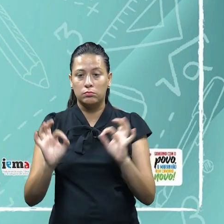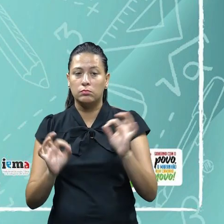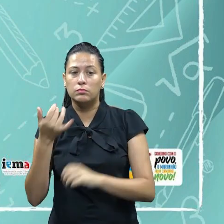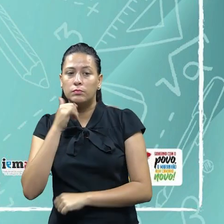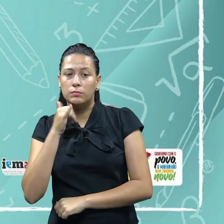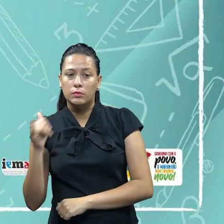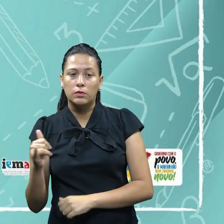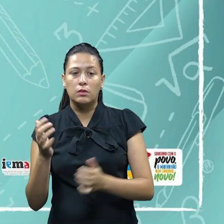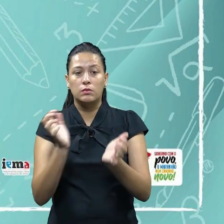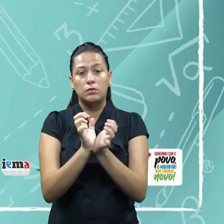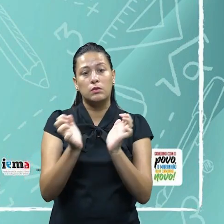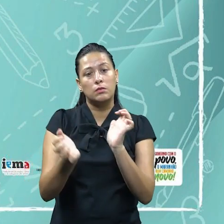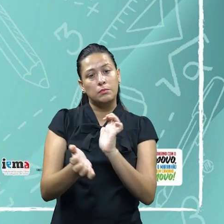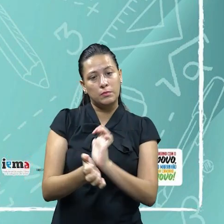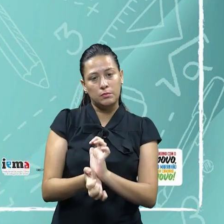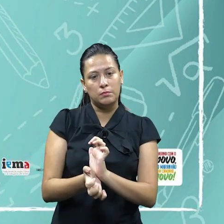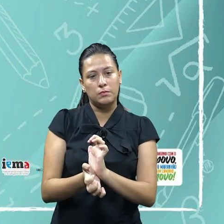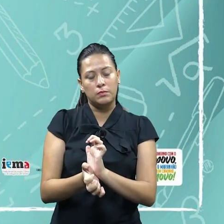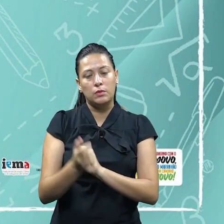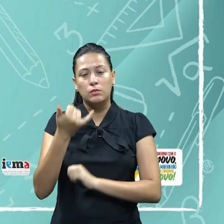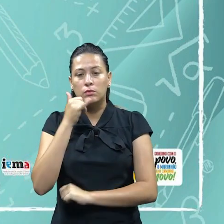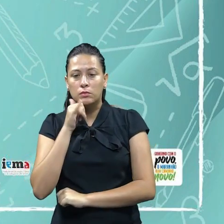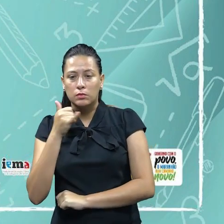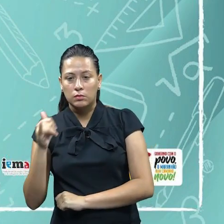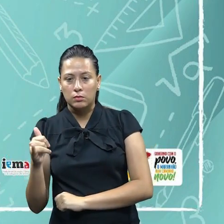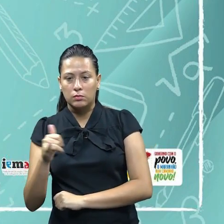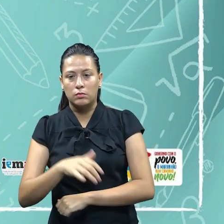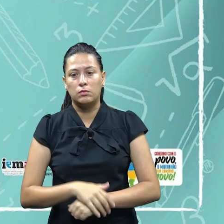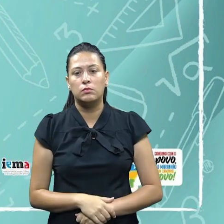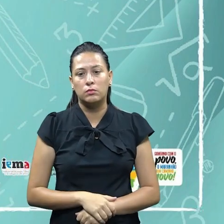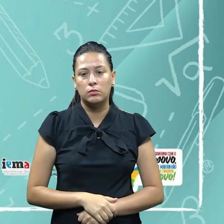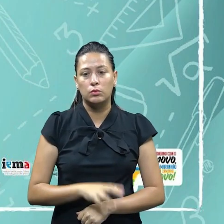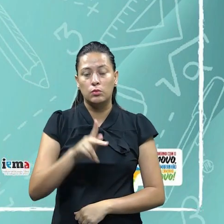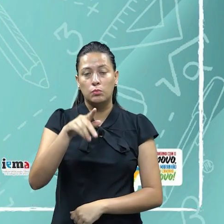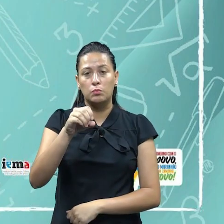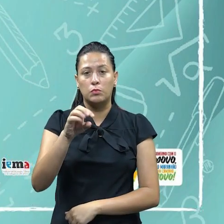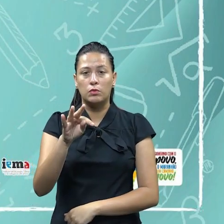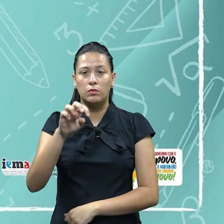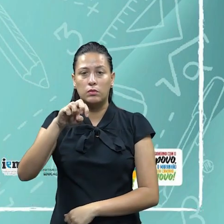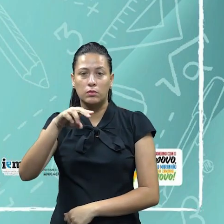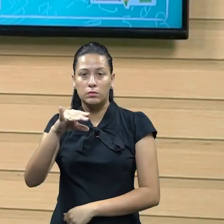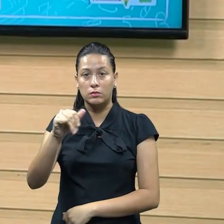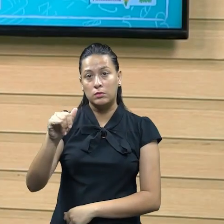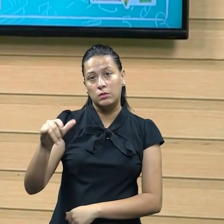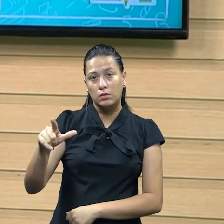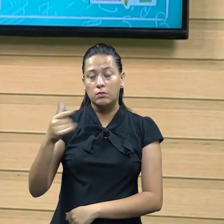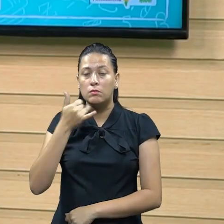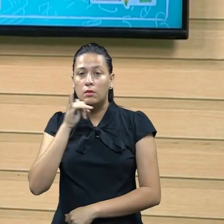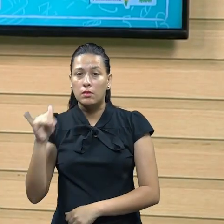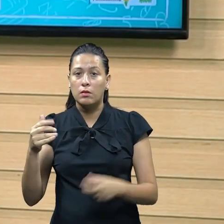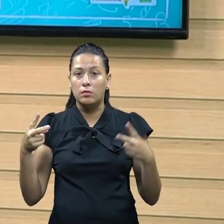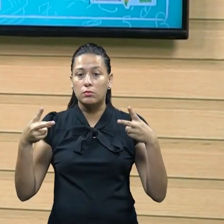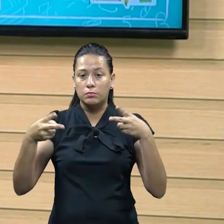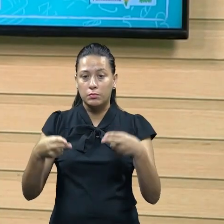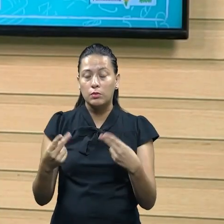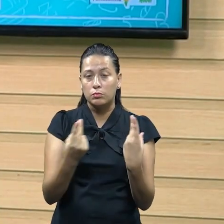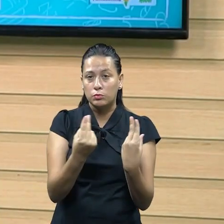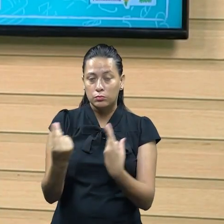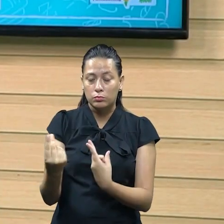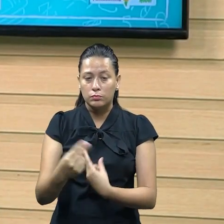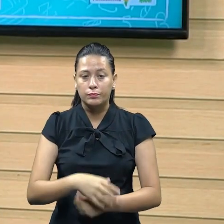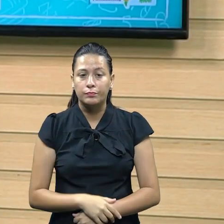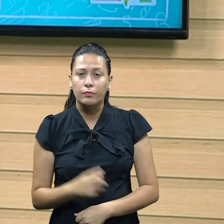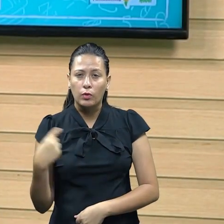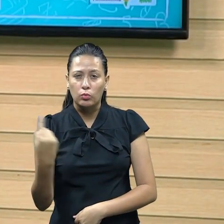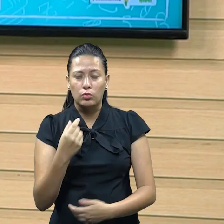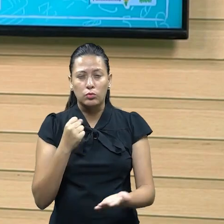os equipamentos elétricos e eletrônicos sobre o mesmo potencial elétrico. Quando a gente compra algum